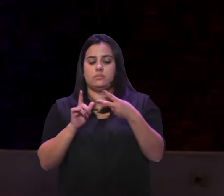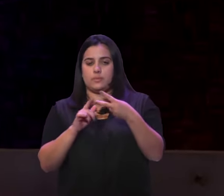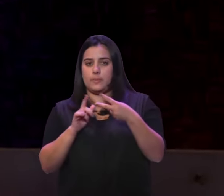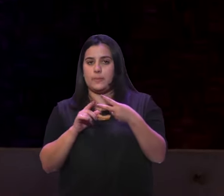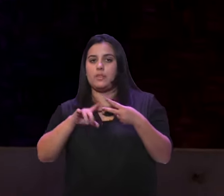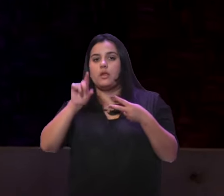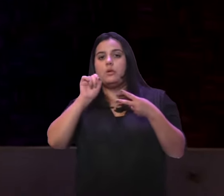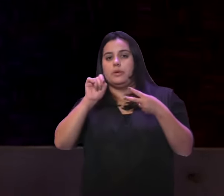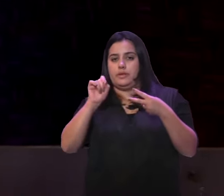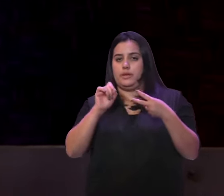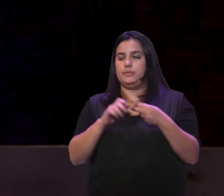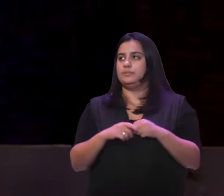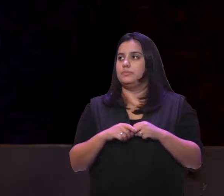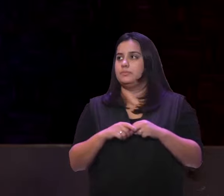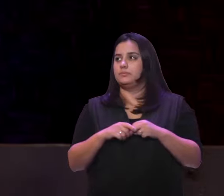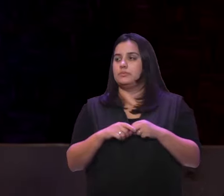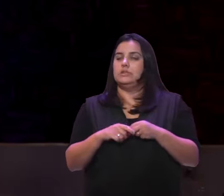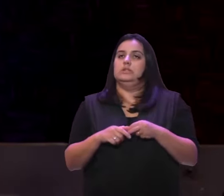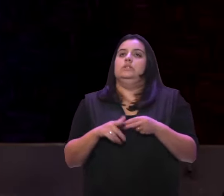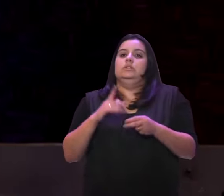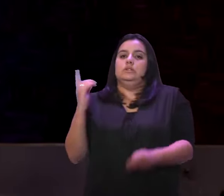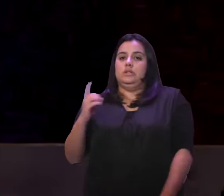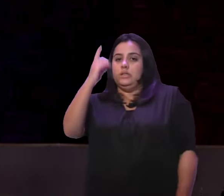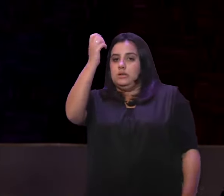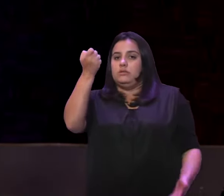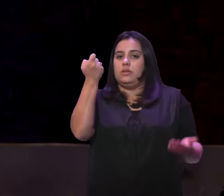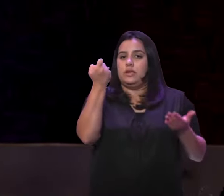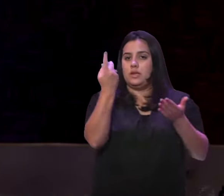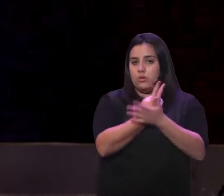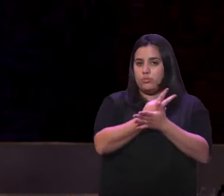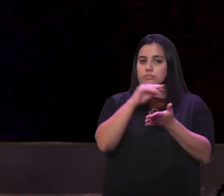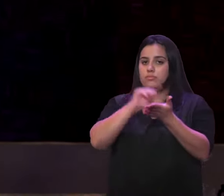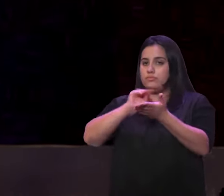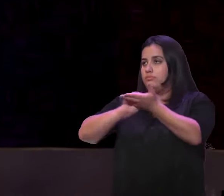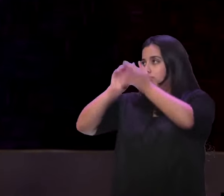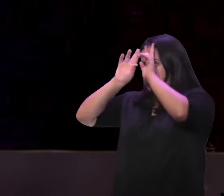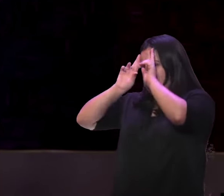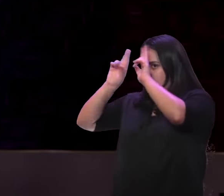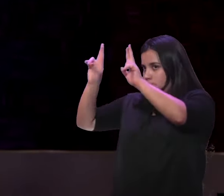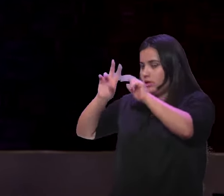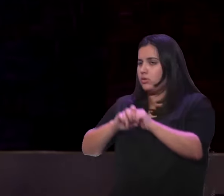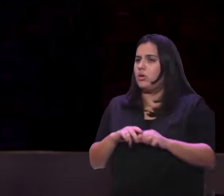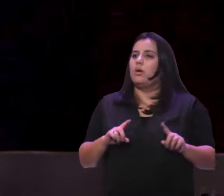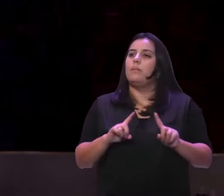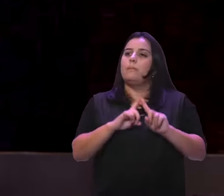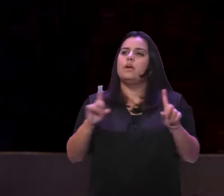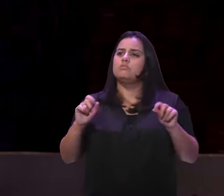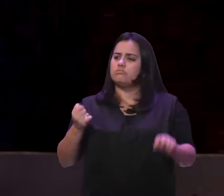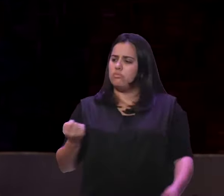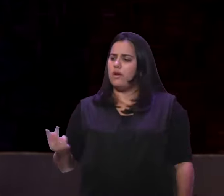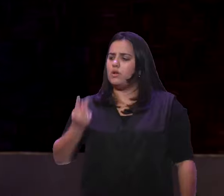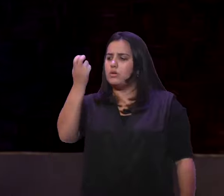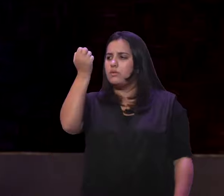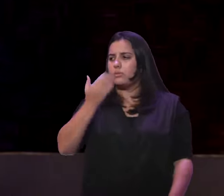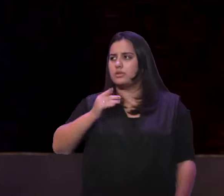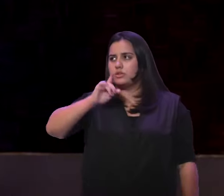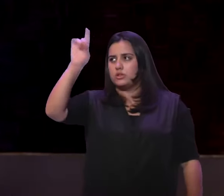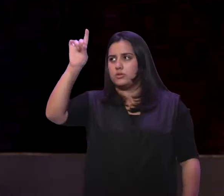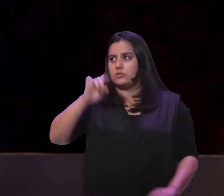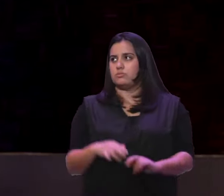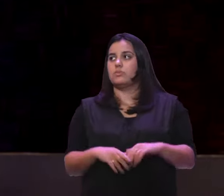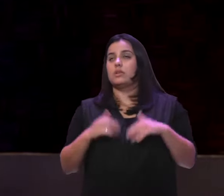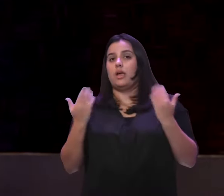Davi. Primeiro ele errou, faltando com respeito, mas ele valorizava a presença de Deus. E aí